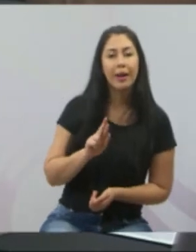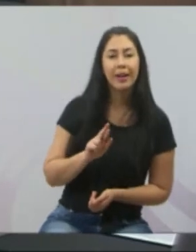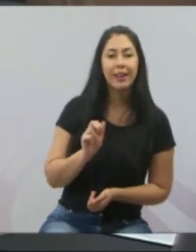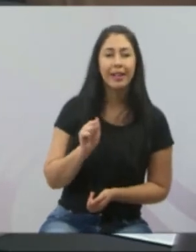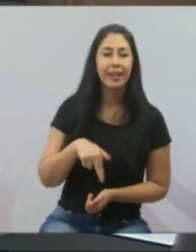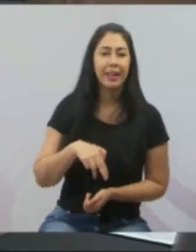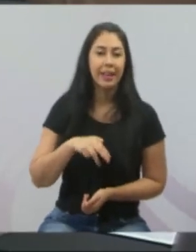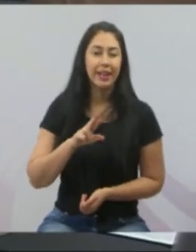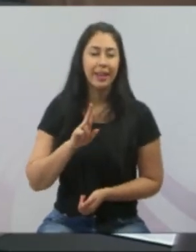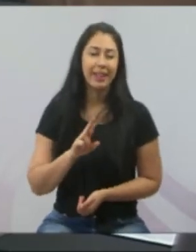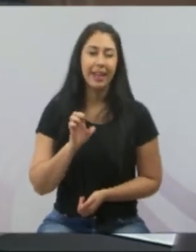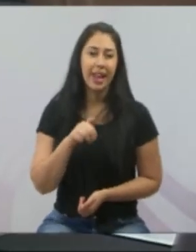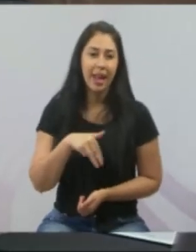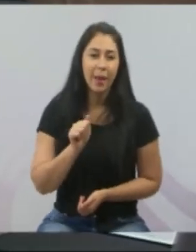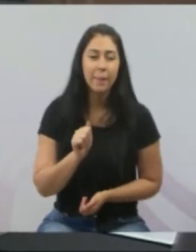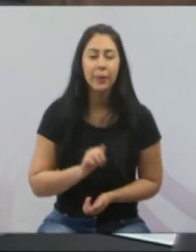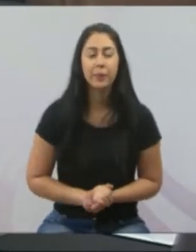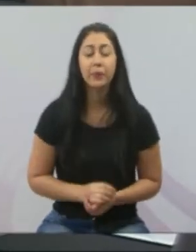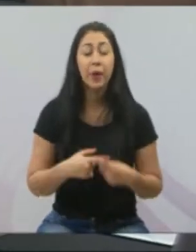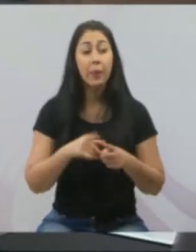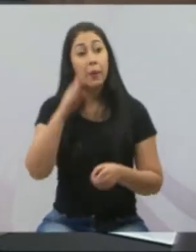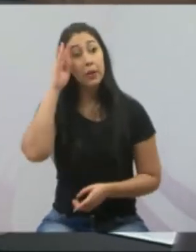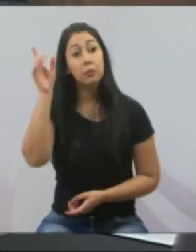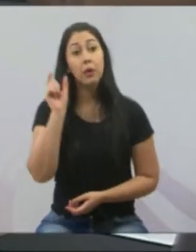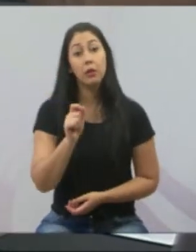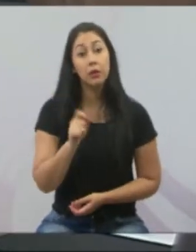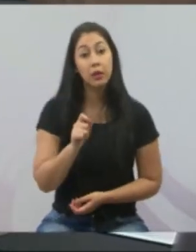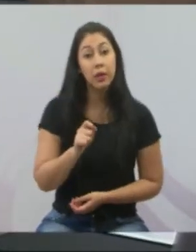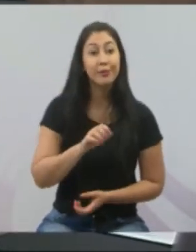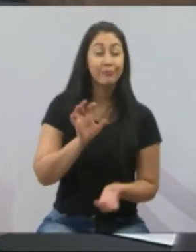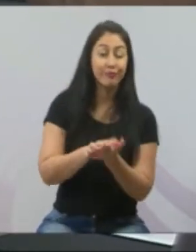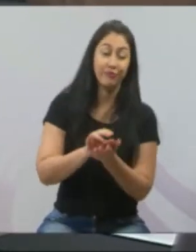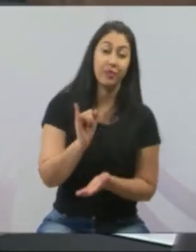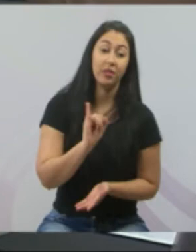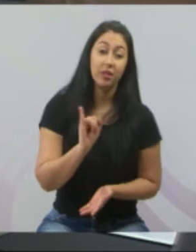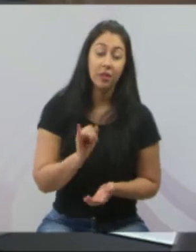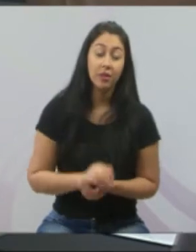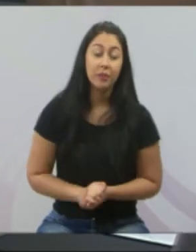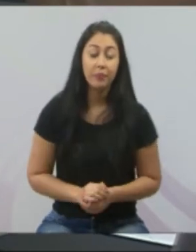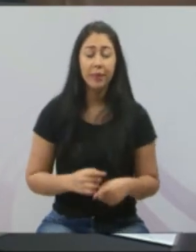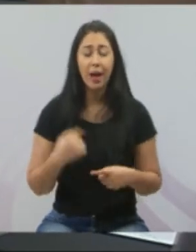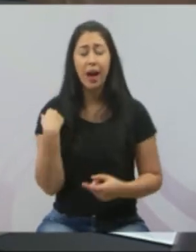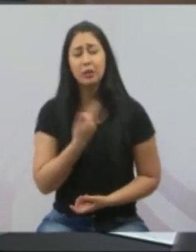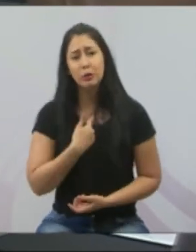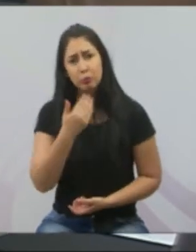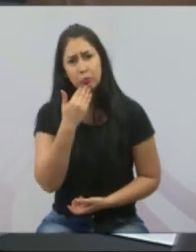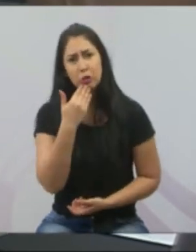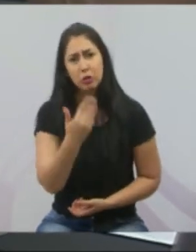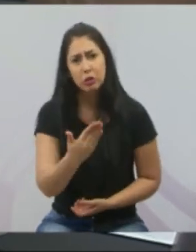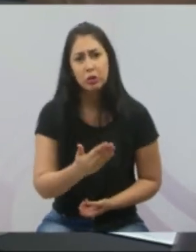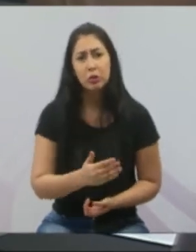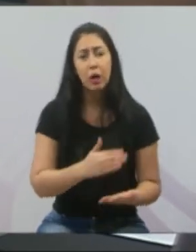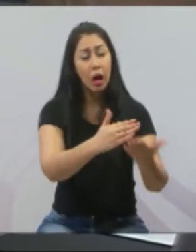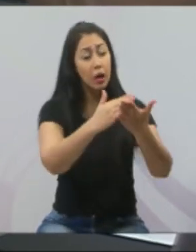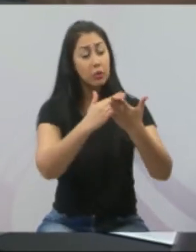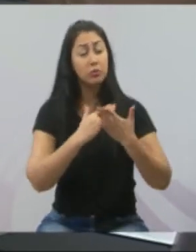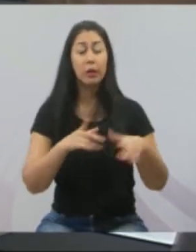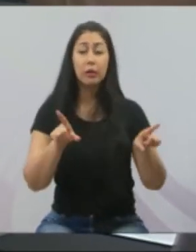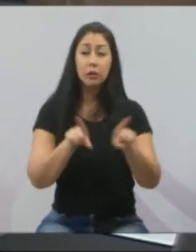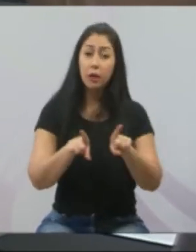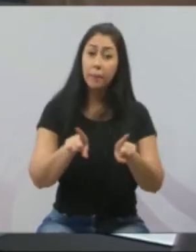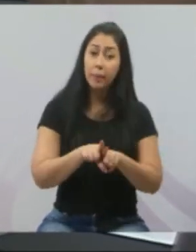liberado aí, né, o 13º dos aposentados, foi bom porque aqueceu a economia, mas agora a gente teme no final do